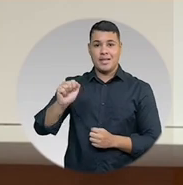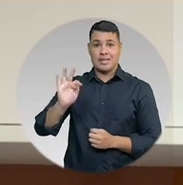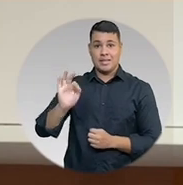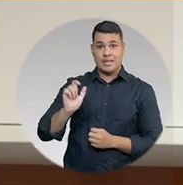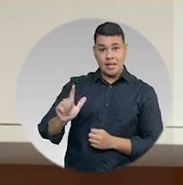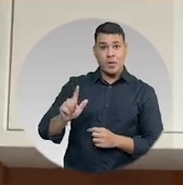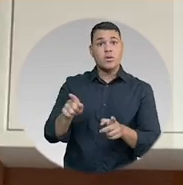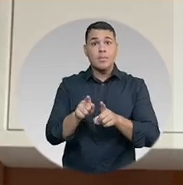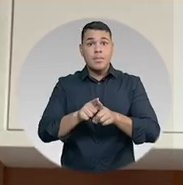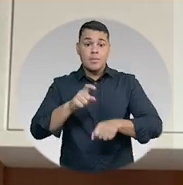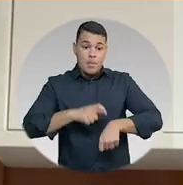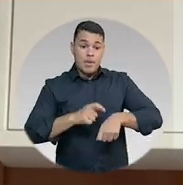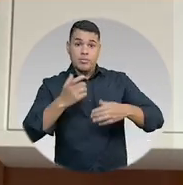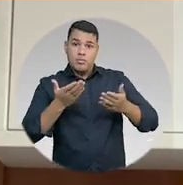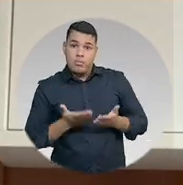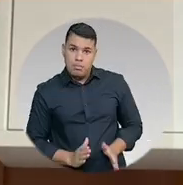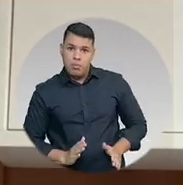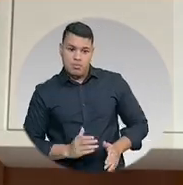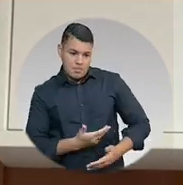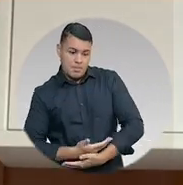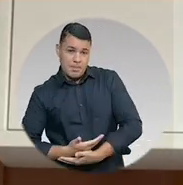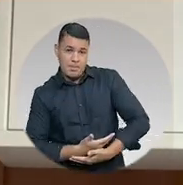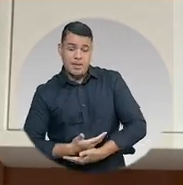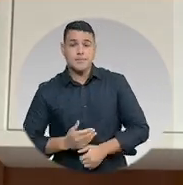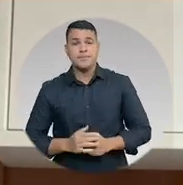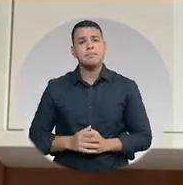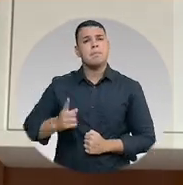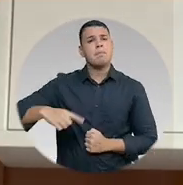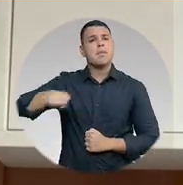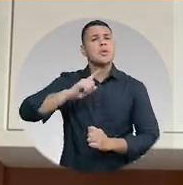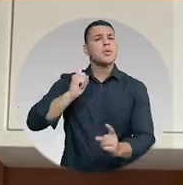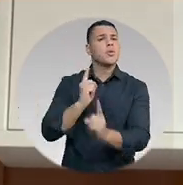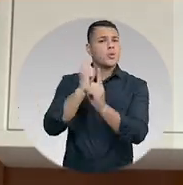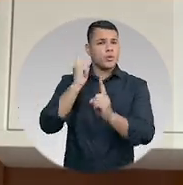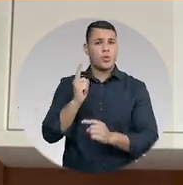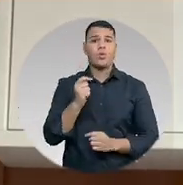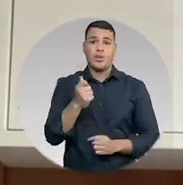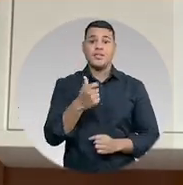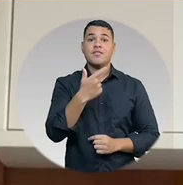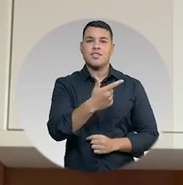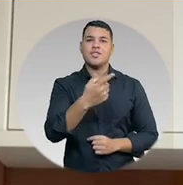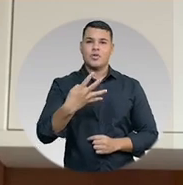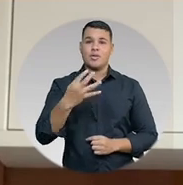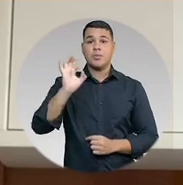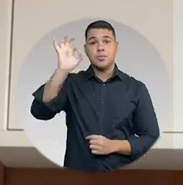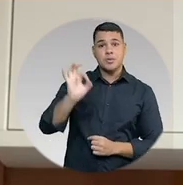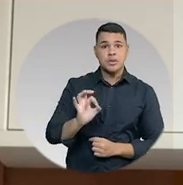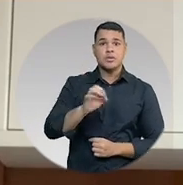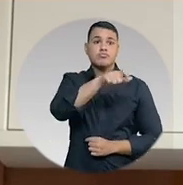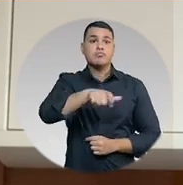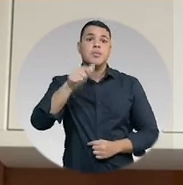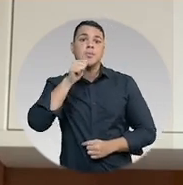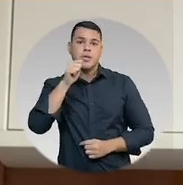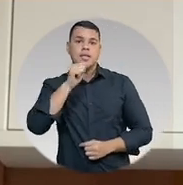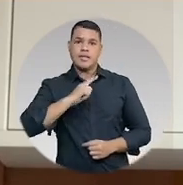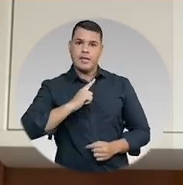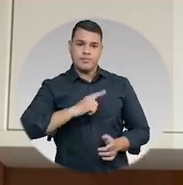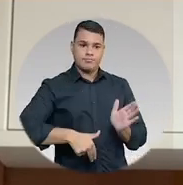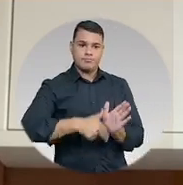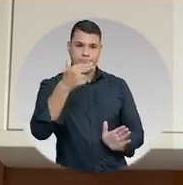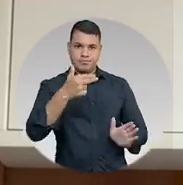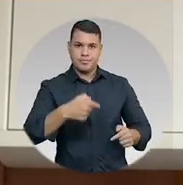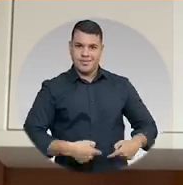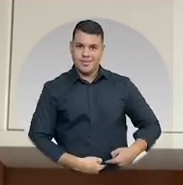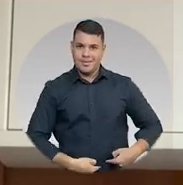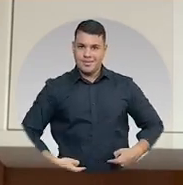especial, ao parto dessas mulheres, nós observamos que cerca de 24% dessas mulheres tiveram parto cesárea,